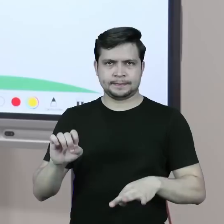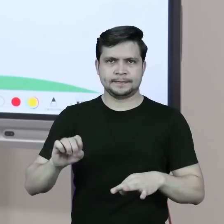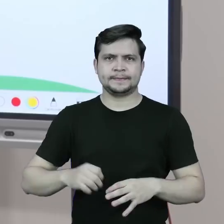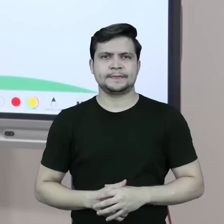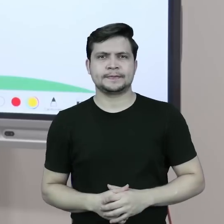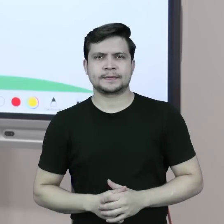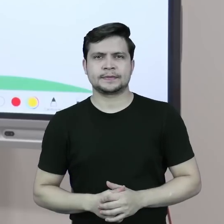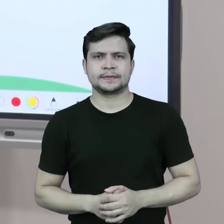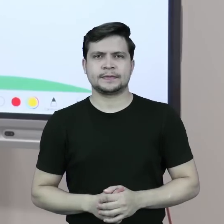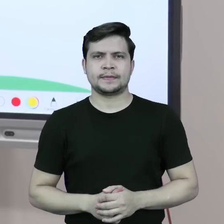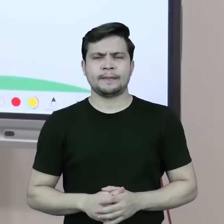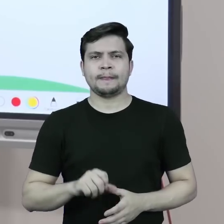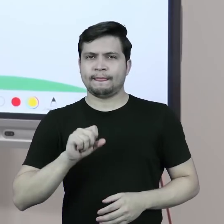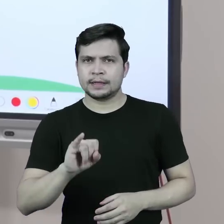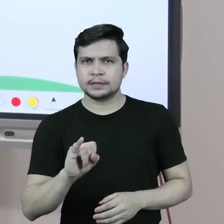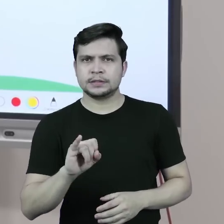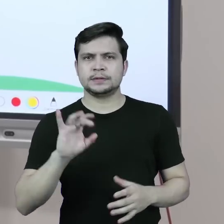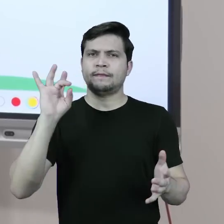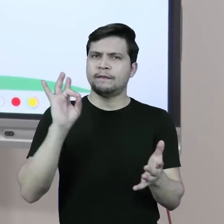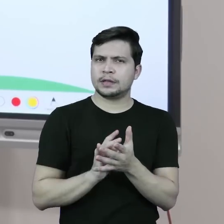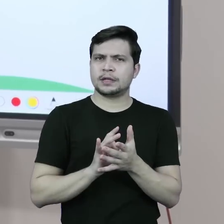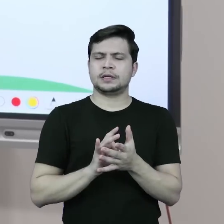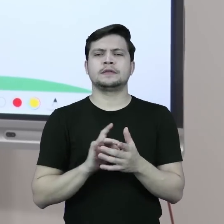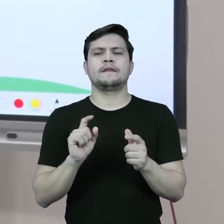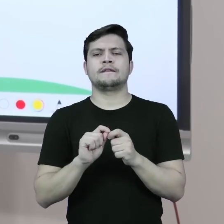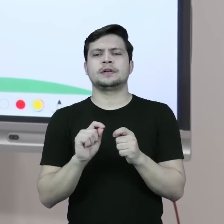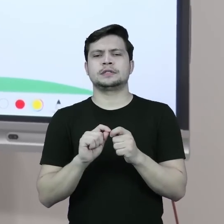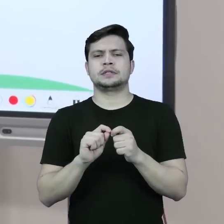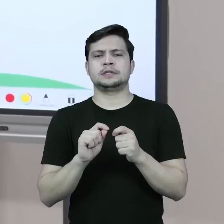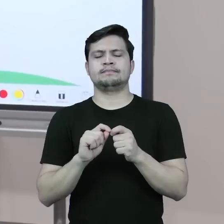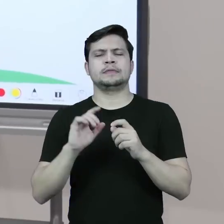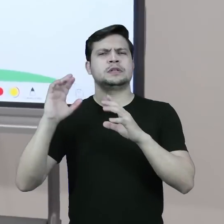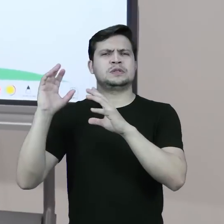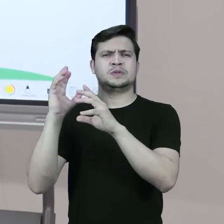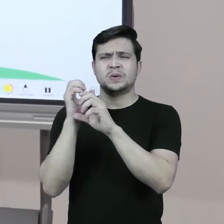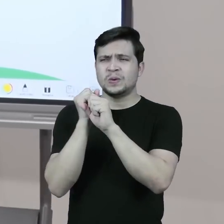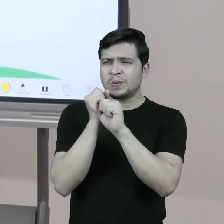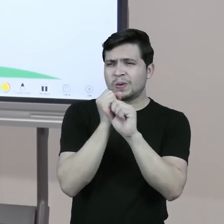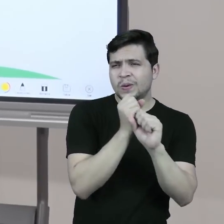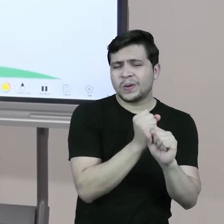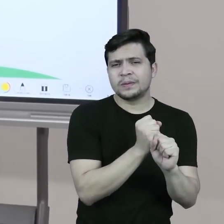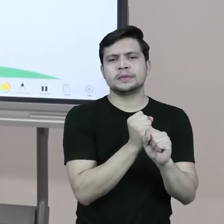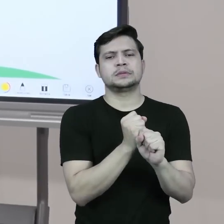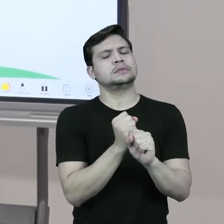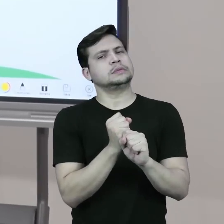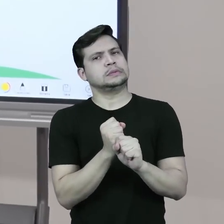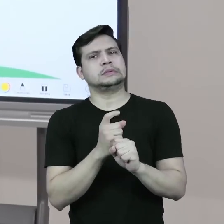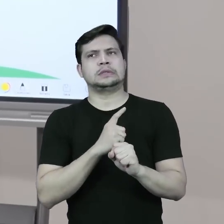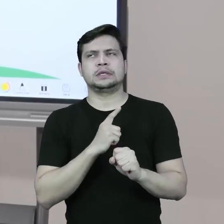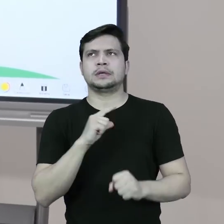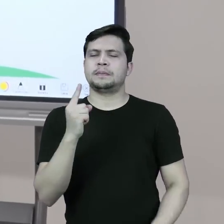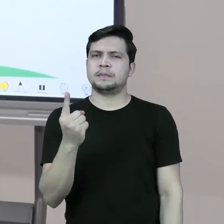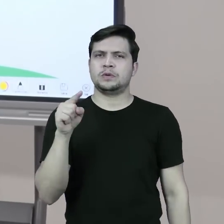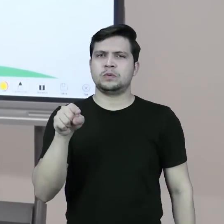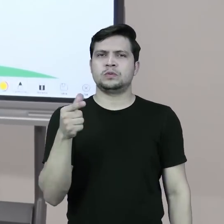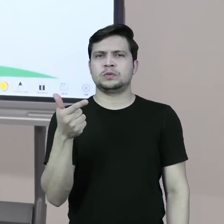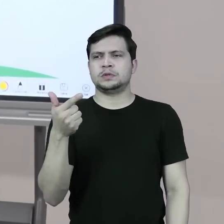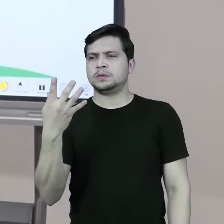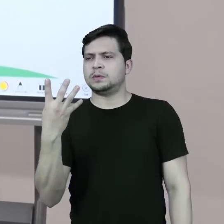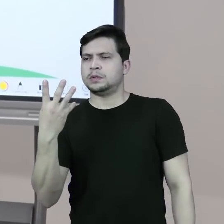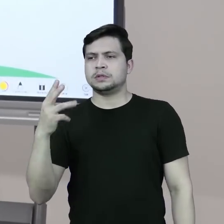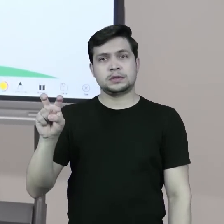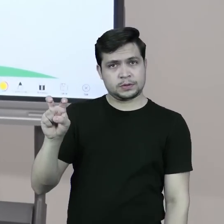Lanche 3, 30 passando, 30 faltando, 33 passando,